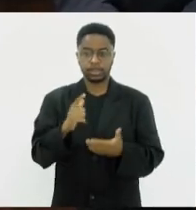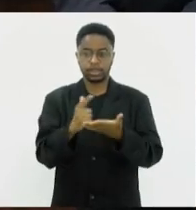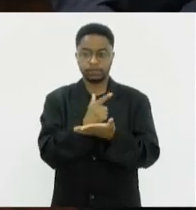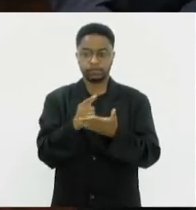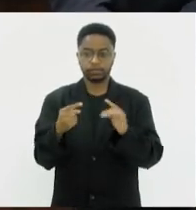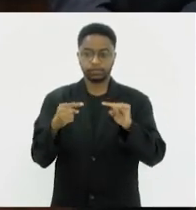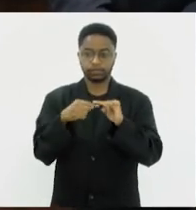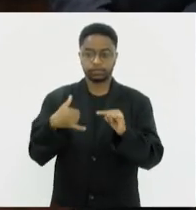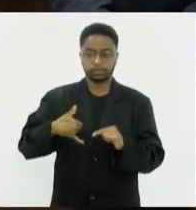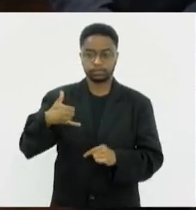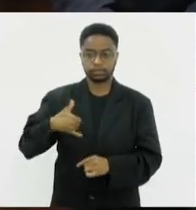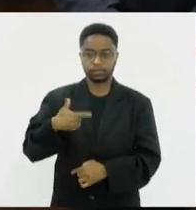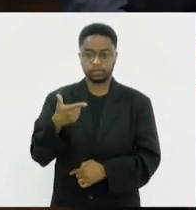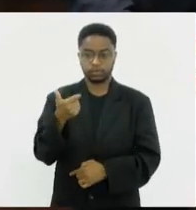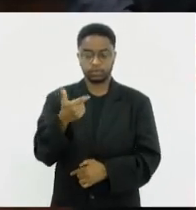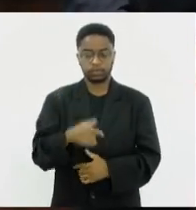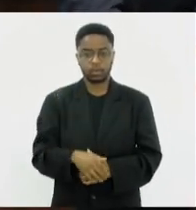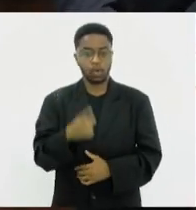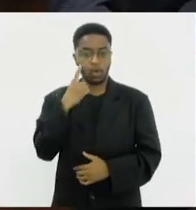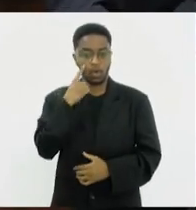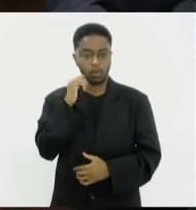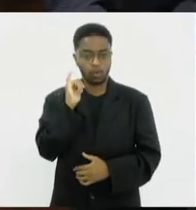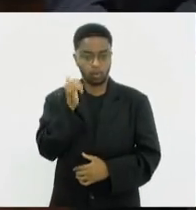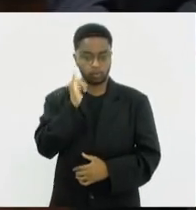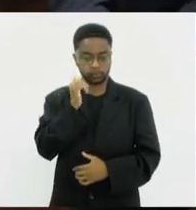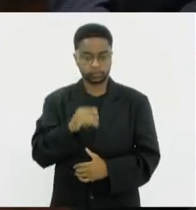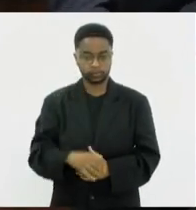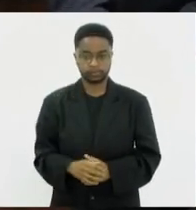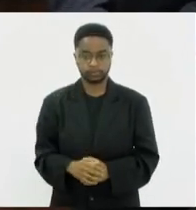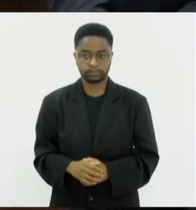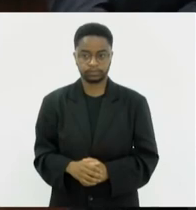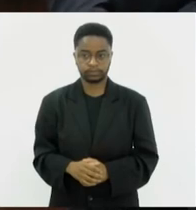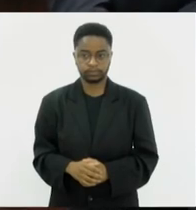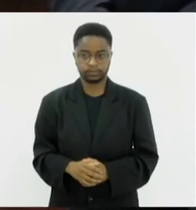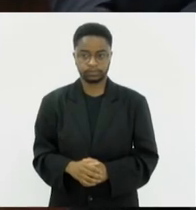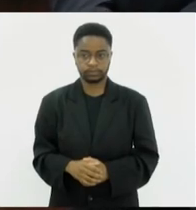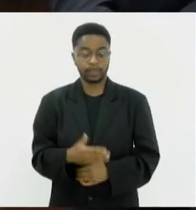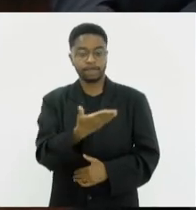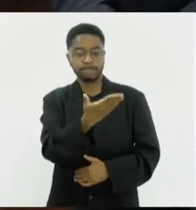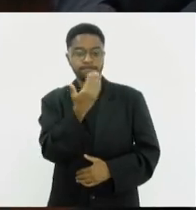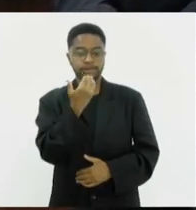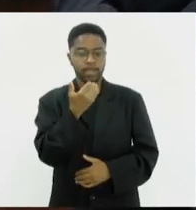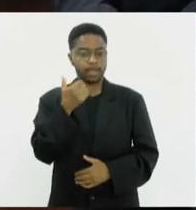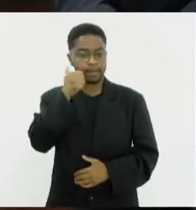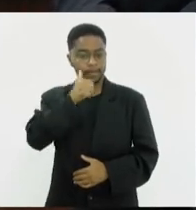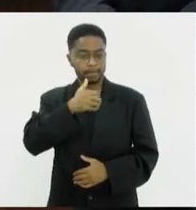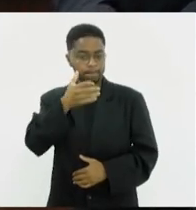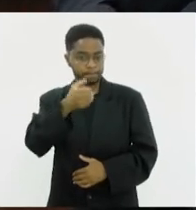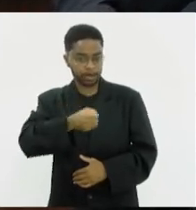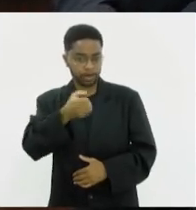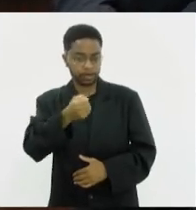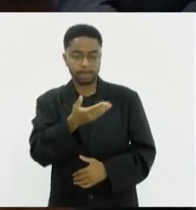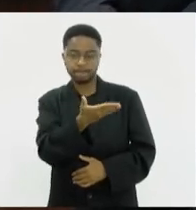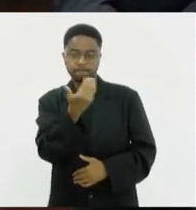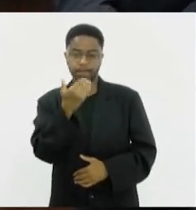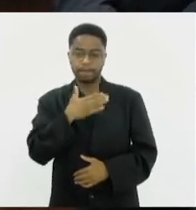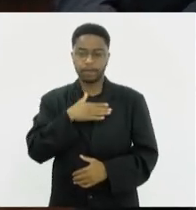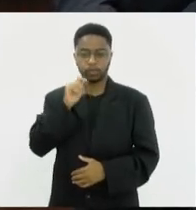12 anos. Olha o conto desse autor. Vem, minha branquinha, vem, meu